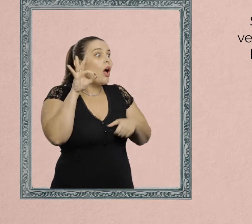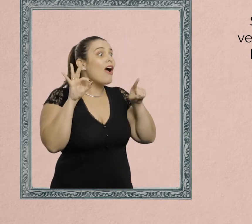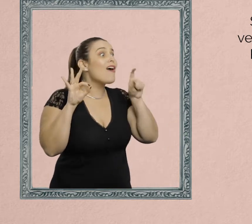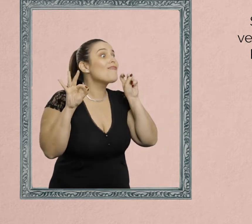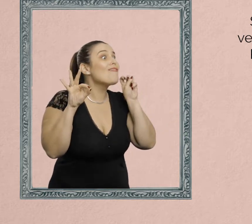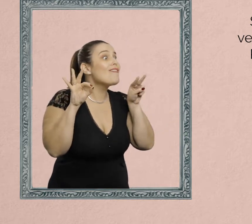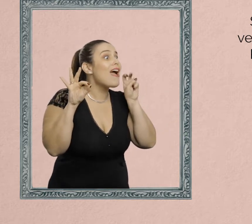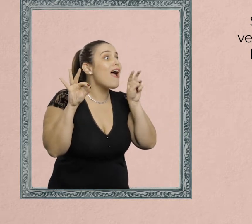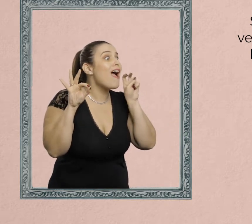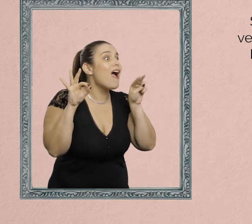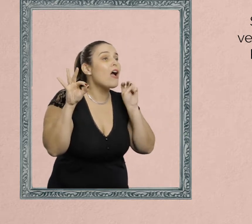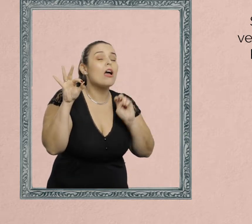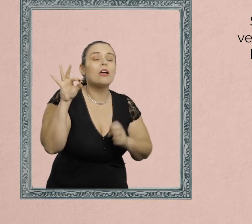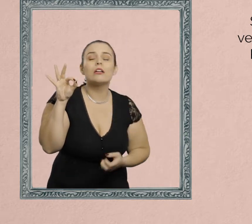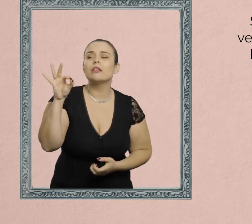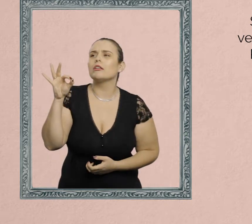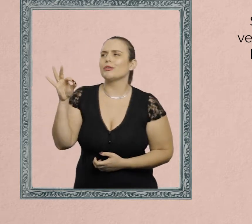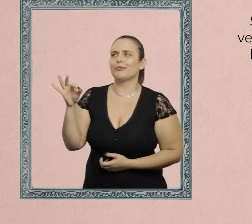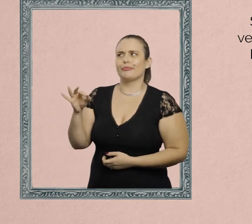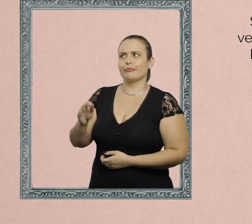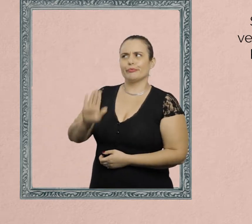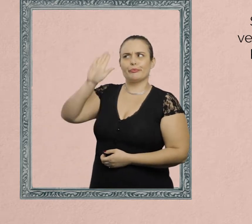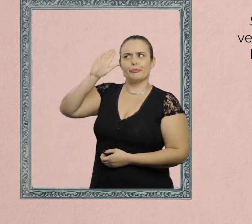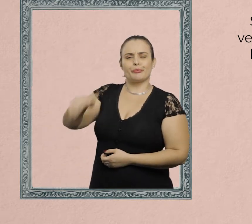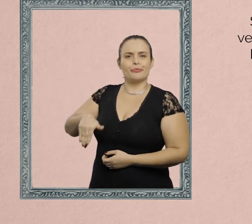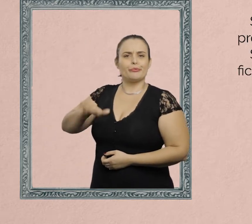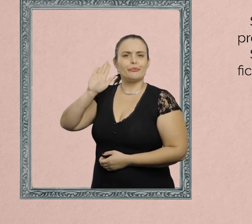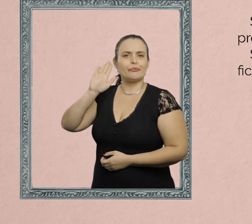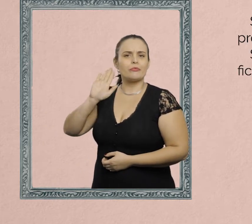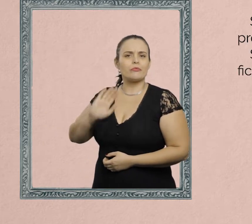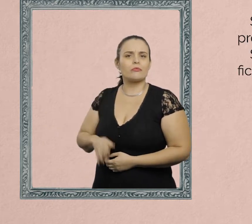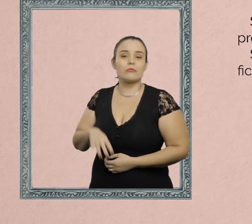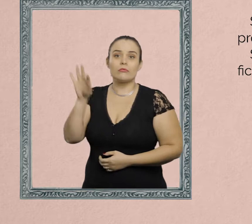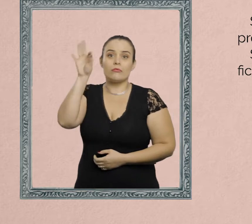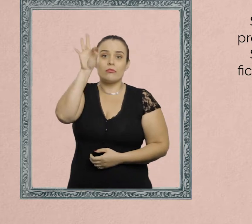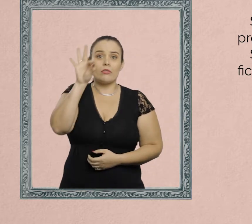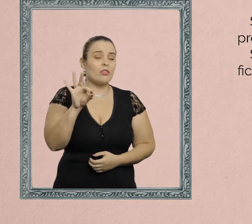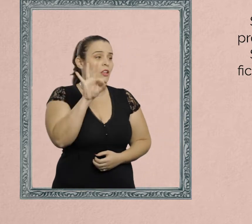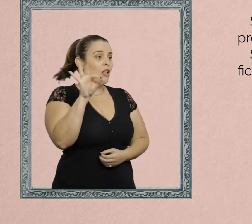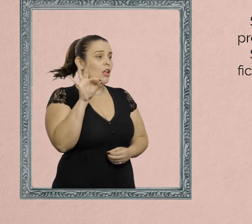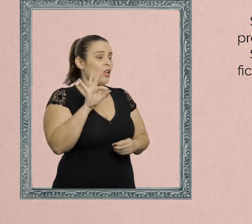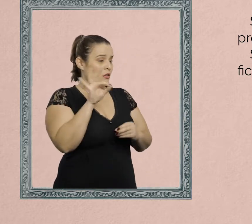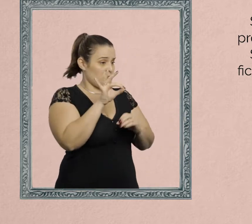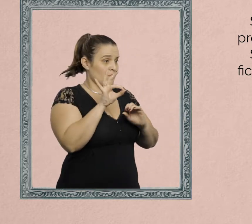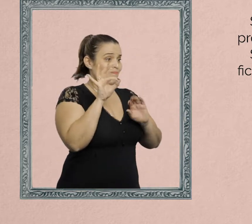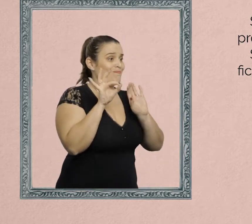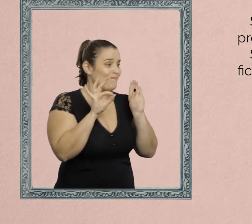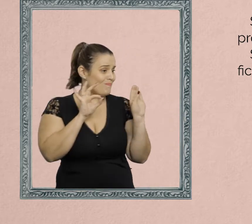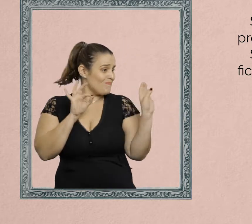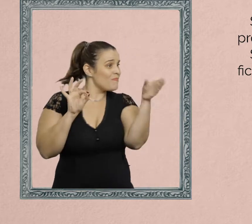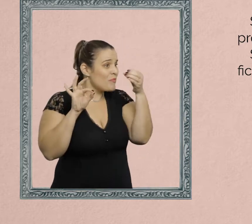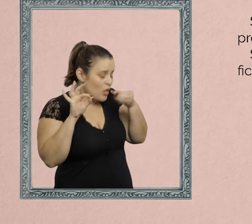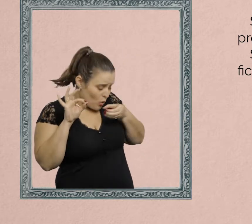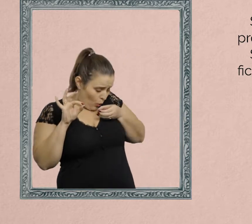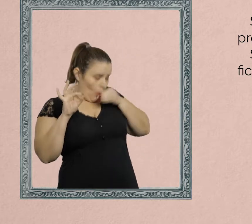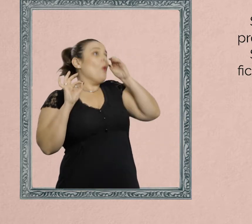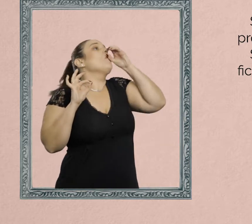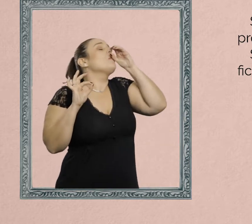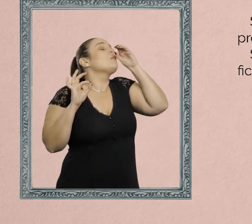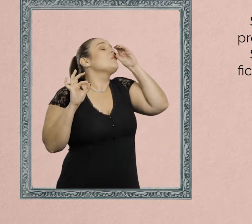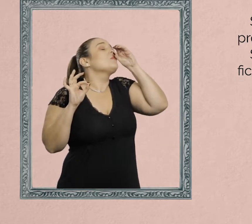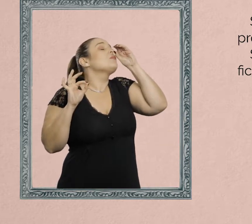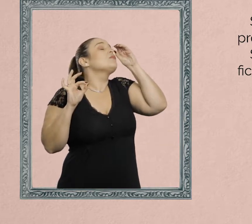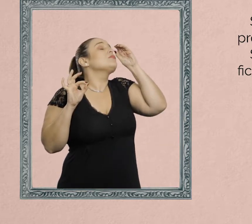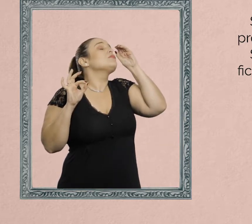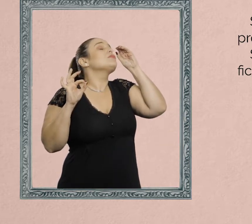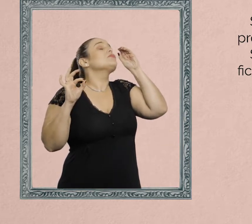veneno. Peter não acreditou na fada. Sininho tomou o veneno para proteger Peter.